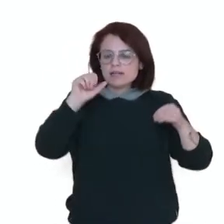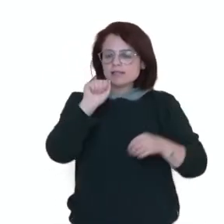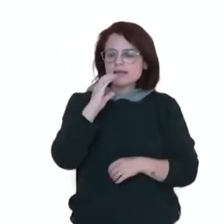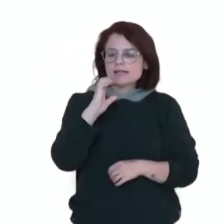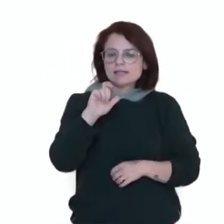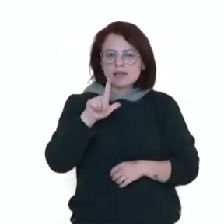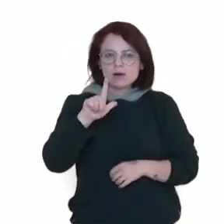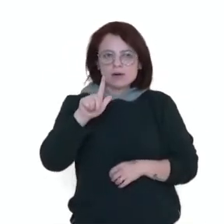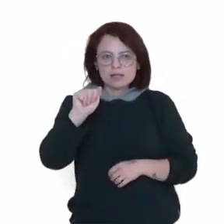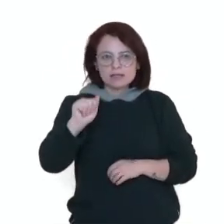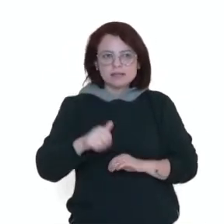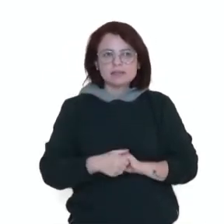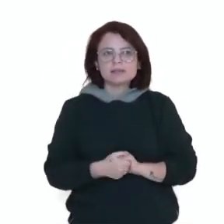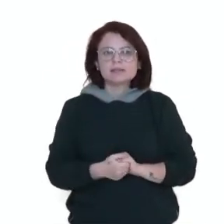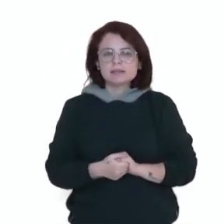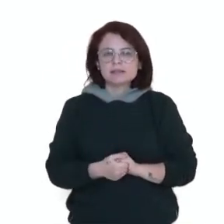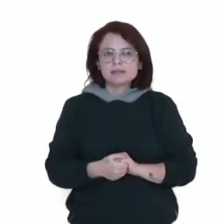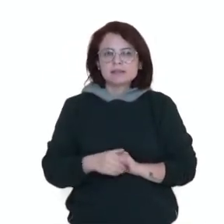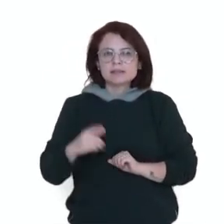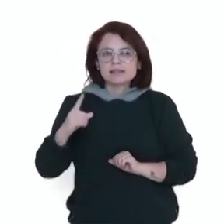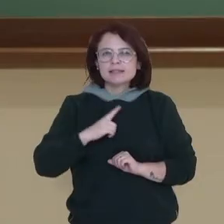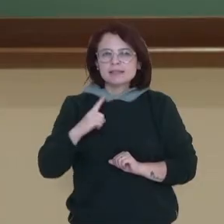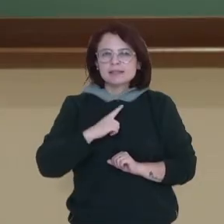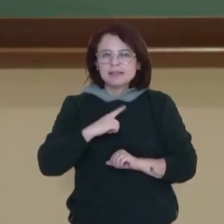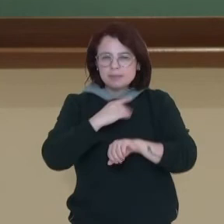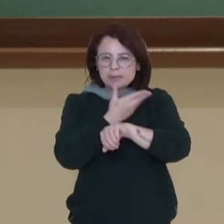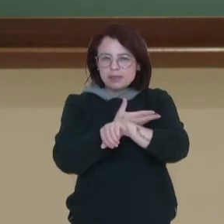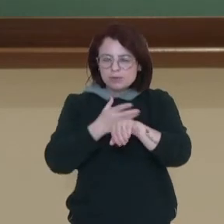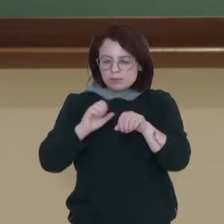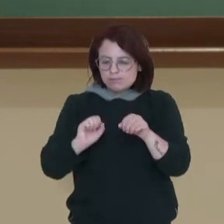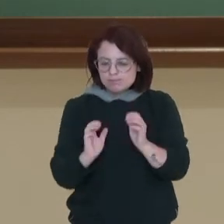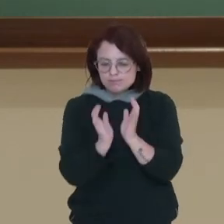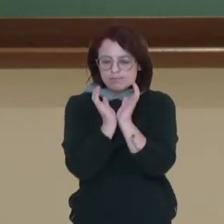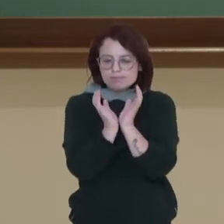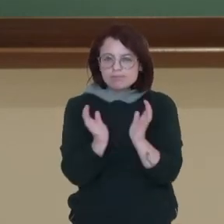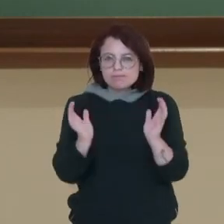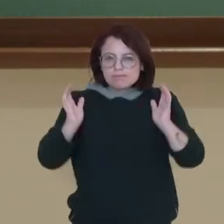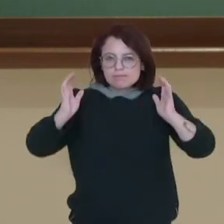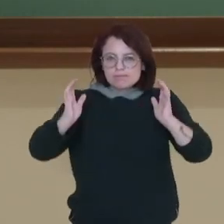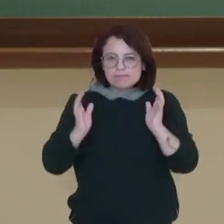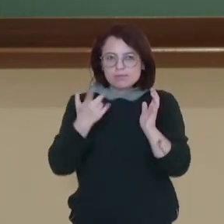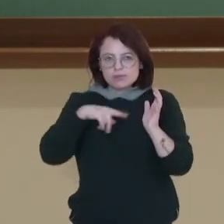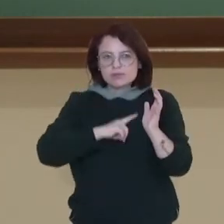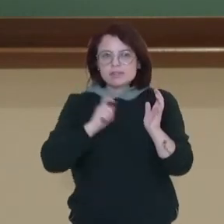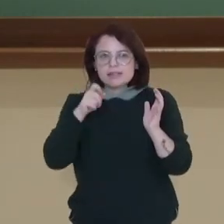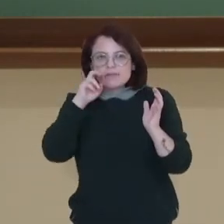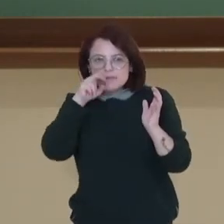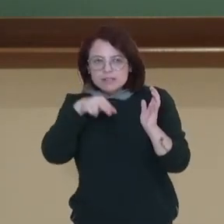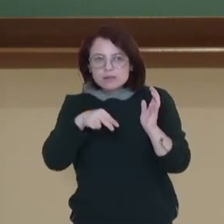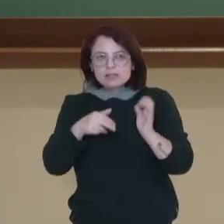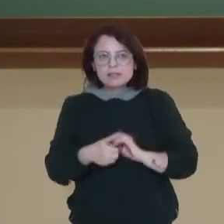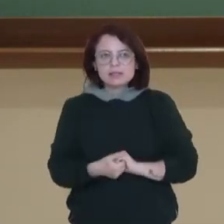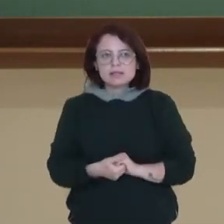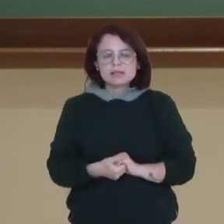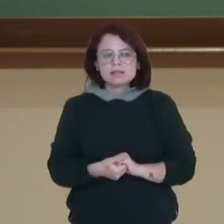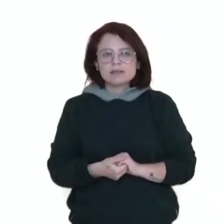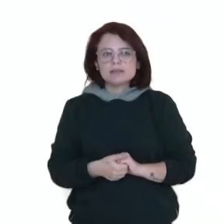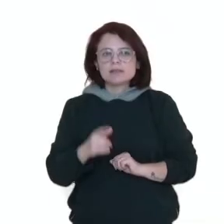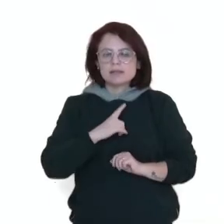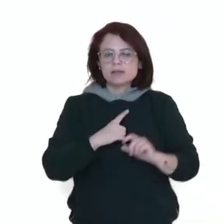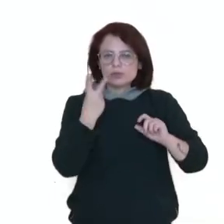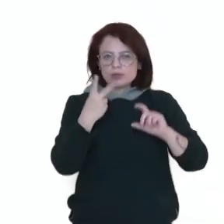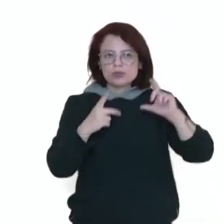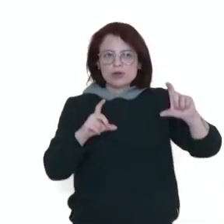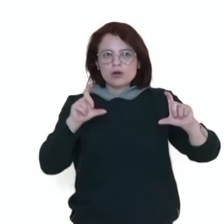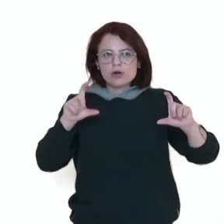acelga, principalmente, né, que é a que tem essa parte esbranquiçada embaixo, fica mais fácil de visualizar, tá? Então, você vai precisar de 2 copos,